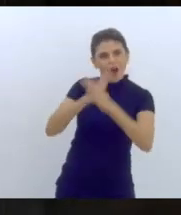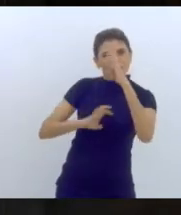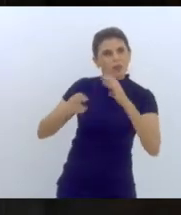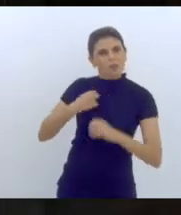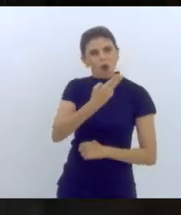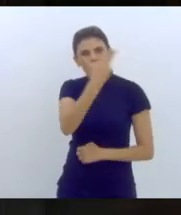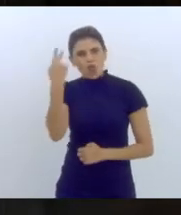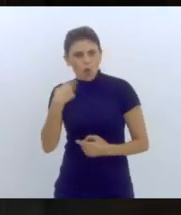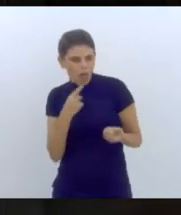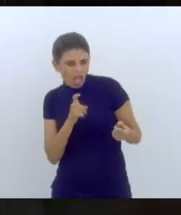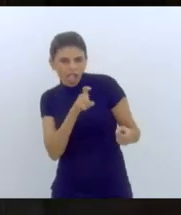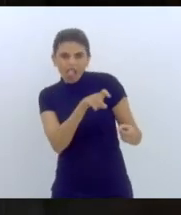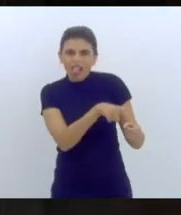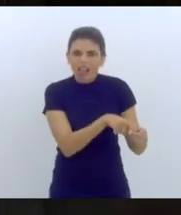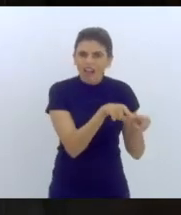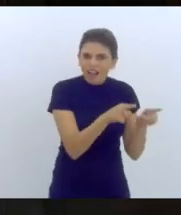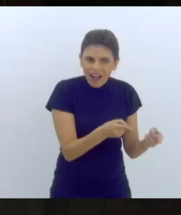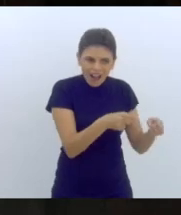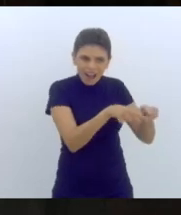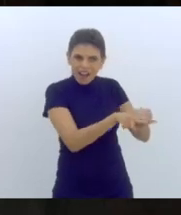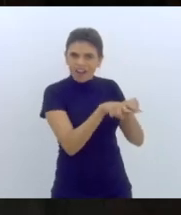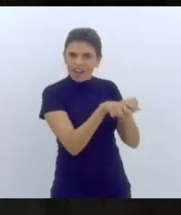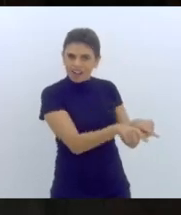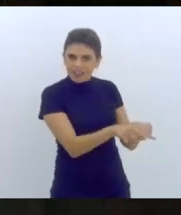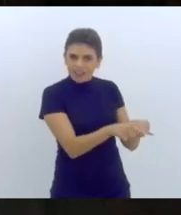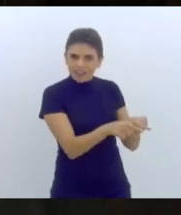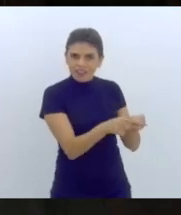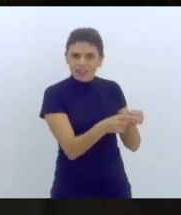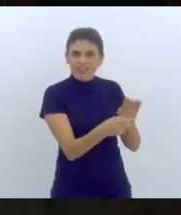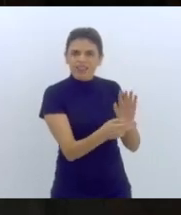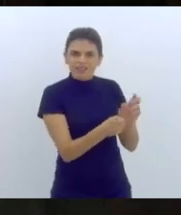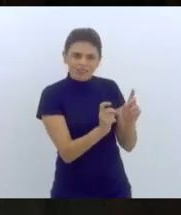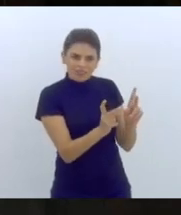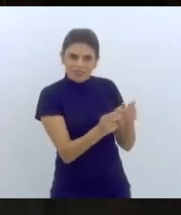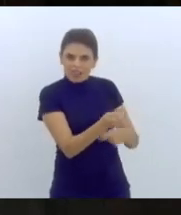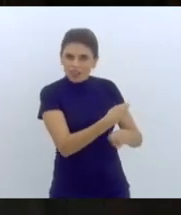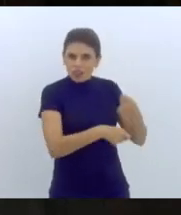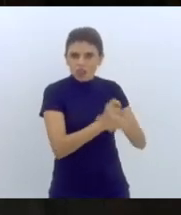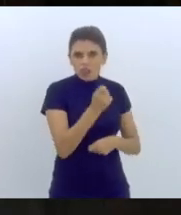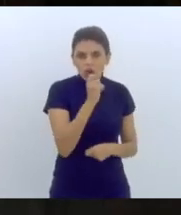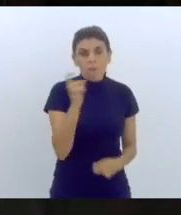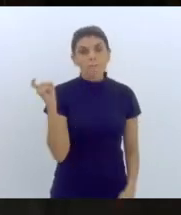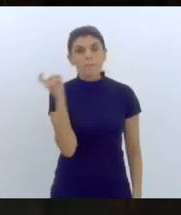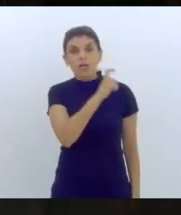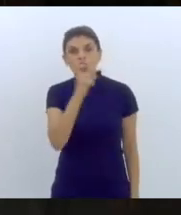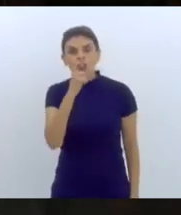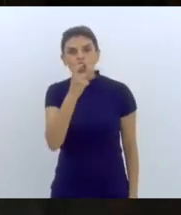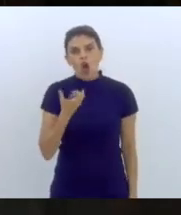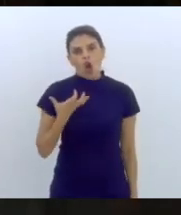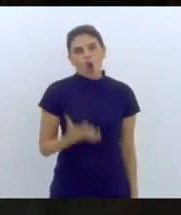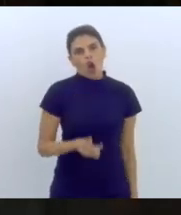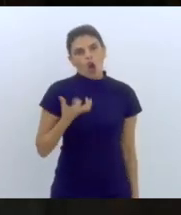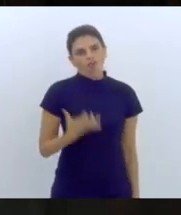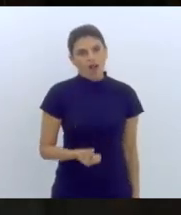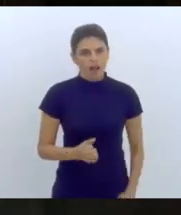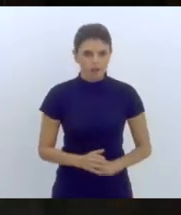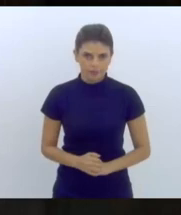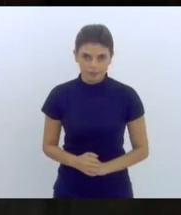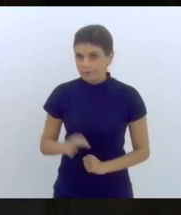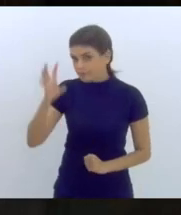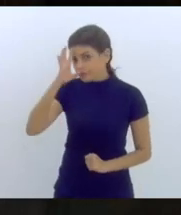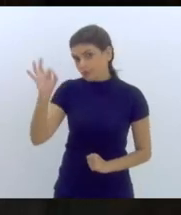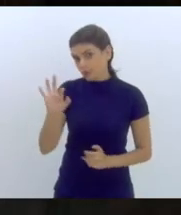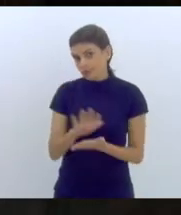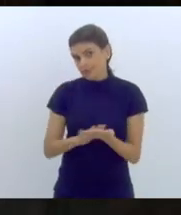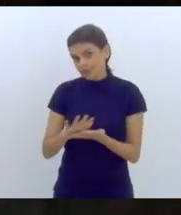associando ao tráfico de drogas. São mentirosos e covardes. E ainda por cima não entendem nada do que estão